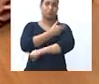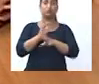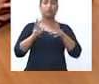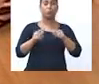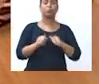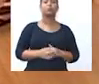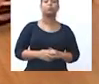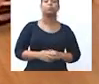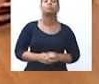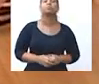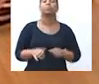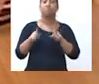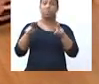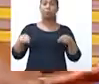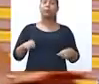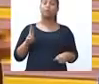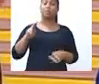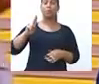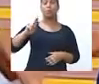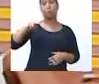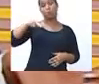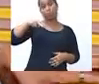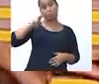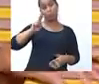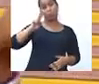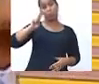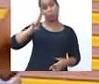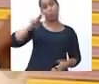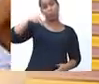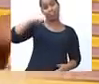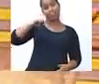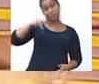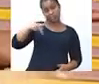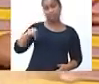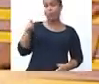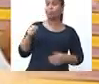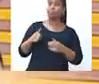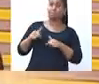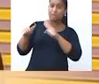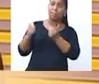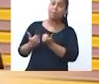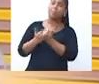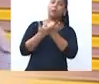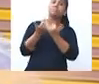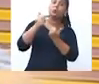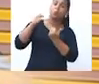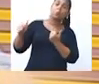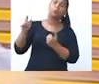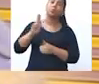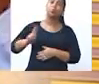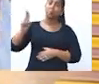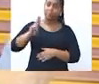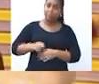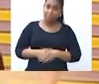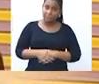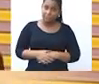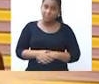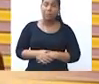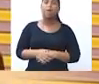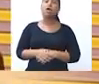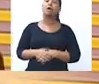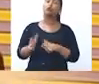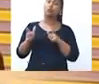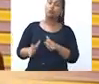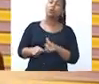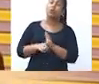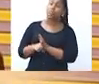desses elementos todos. E no laboratório aqui da Unesp, especificamente, a senhora trabalha em parceria com outras universidades, outros centros